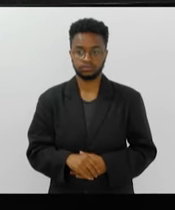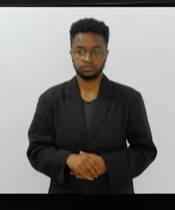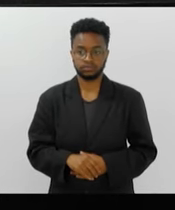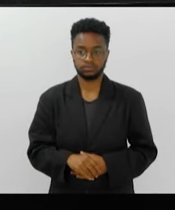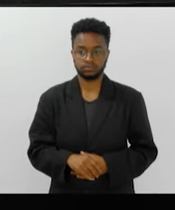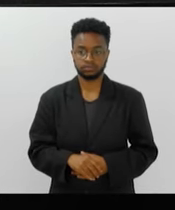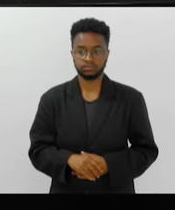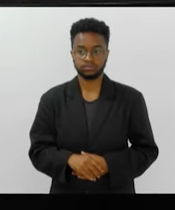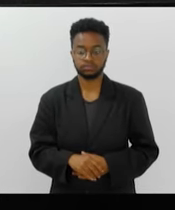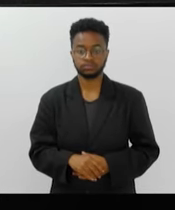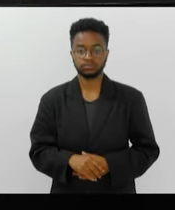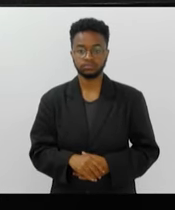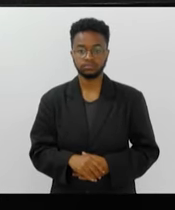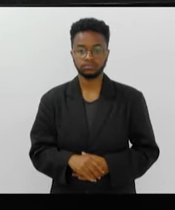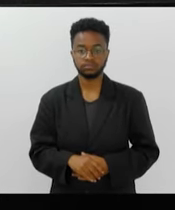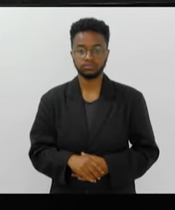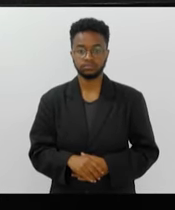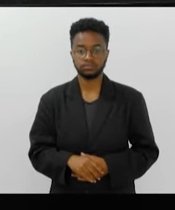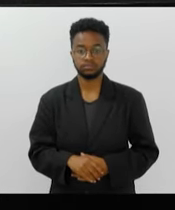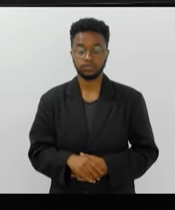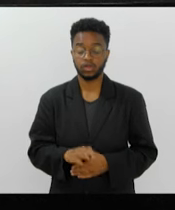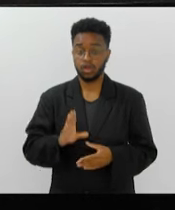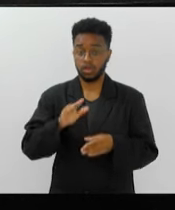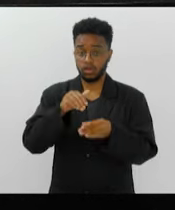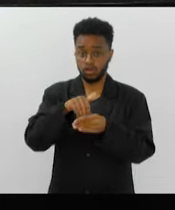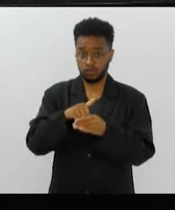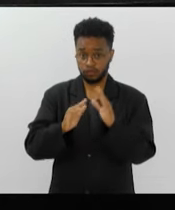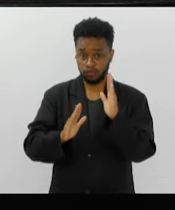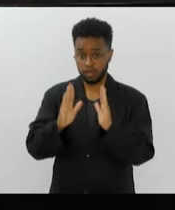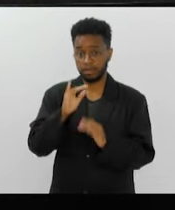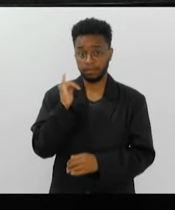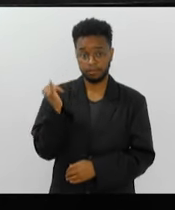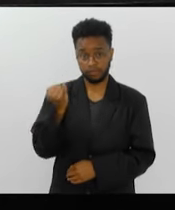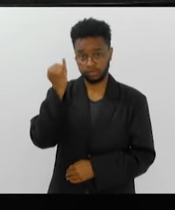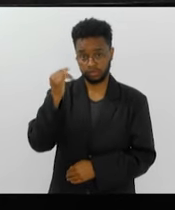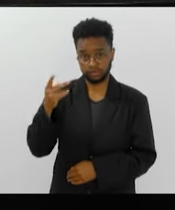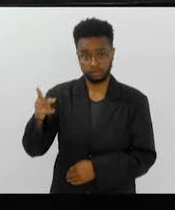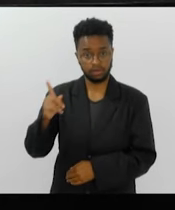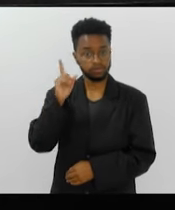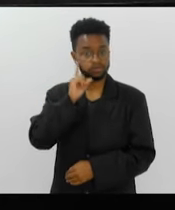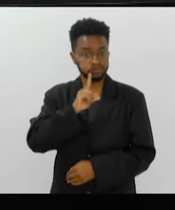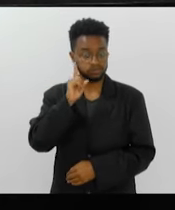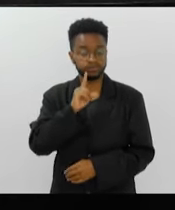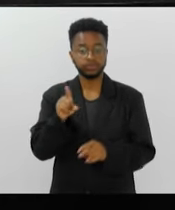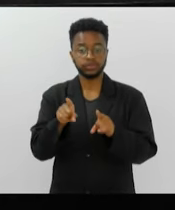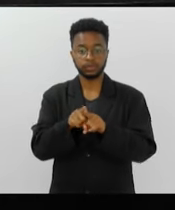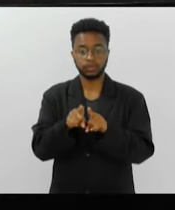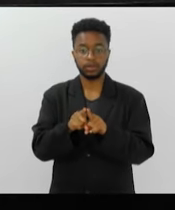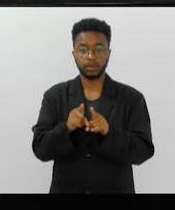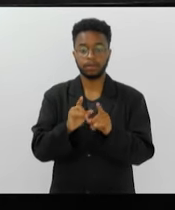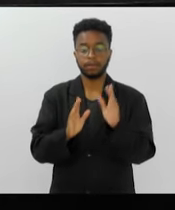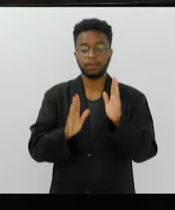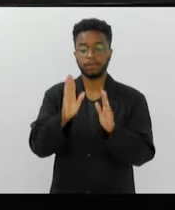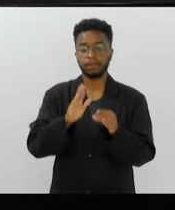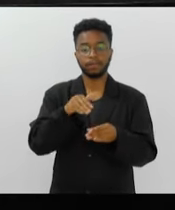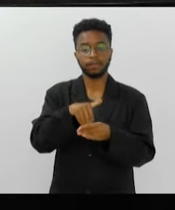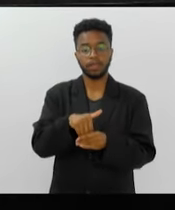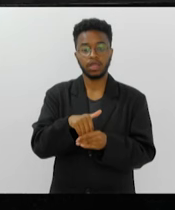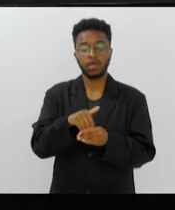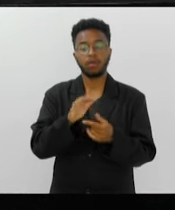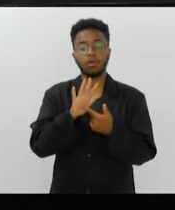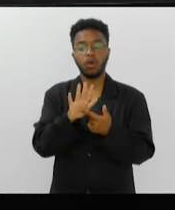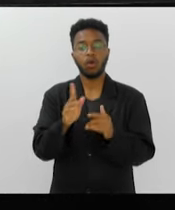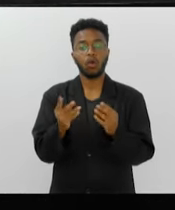eleição que não só é importante para os Estados Unidos como é uma eleição que vai pautar os próximos